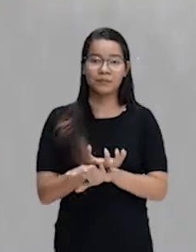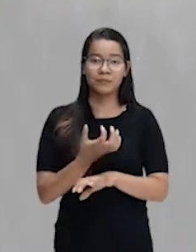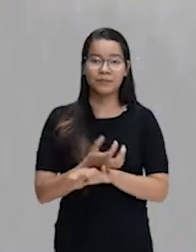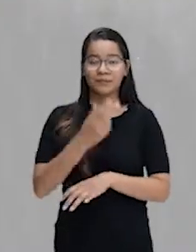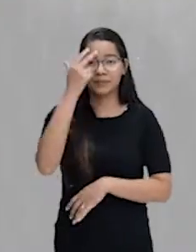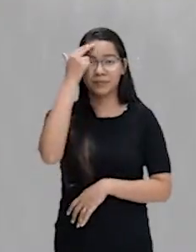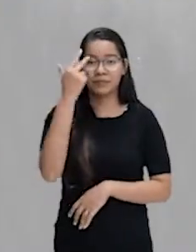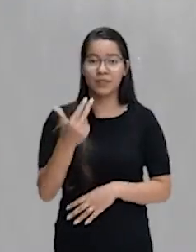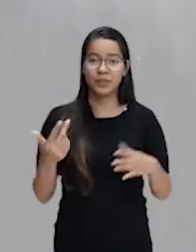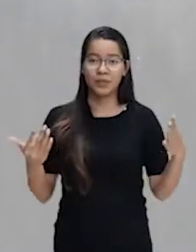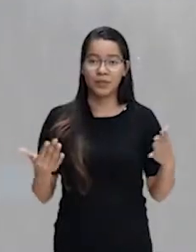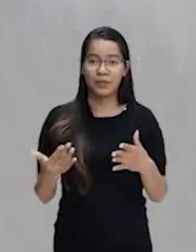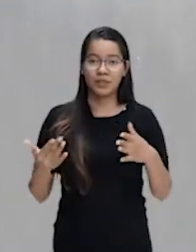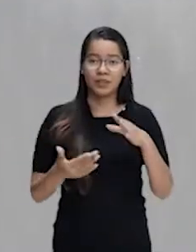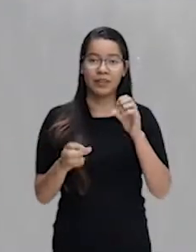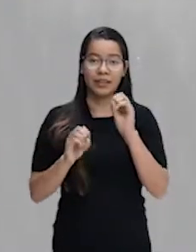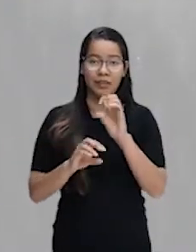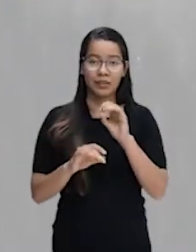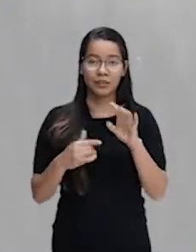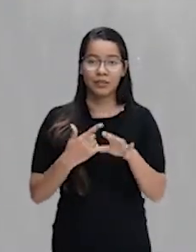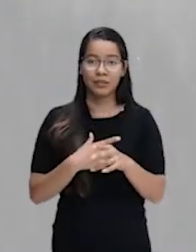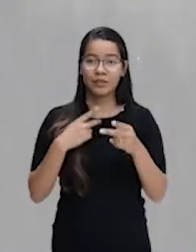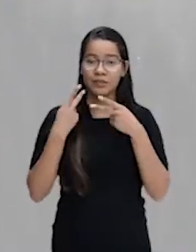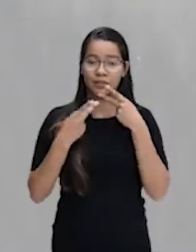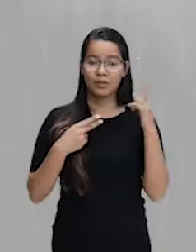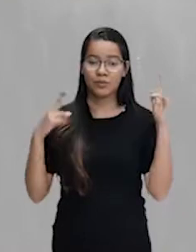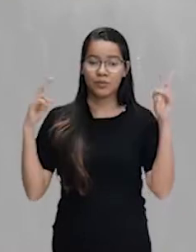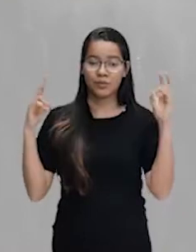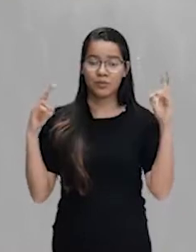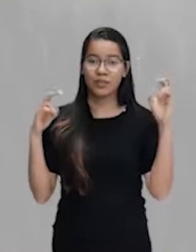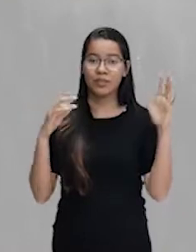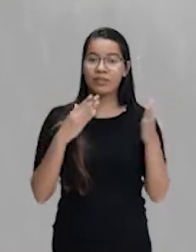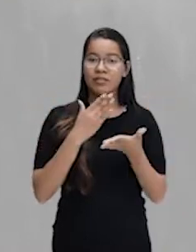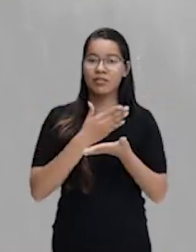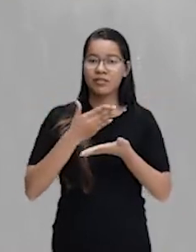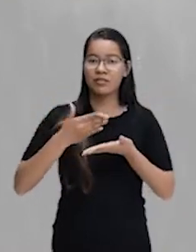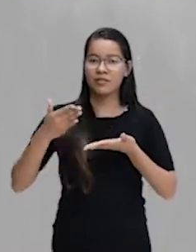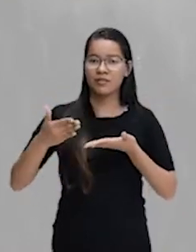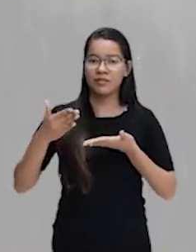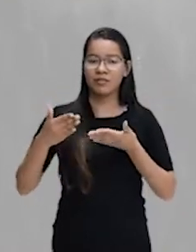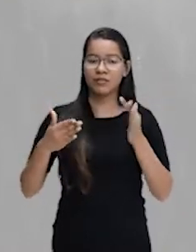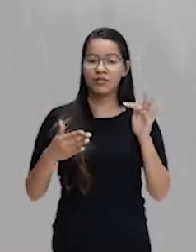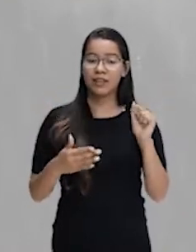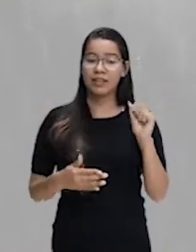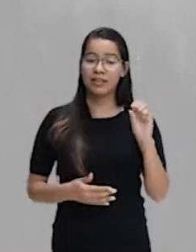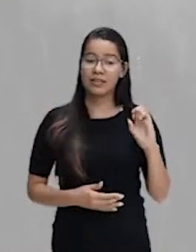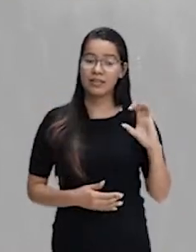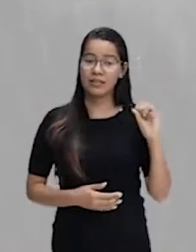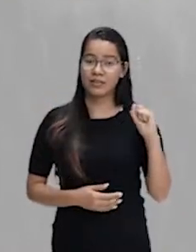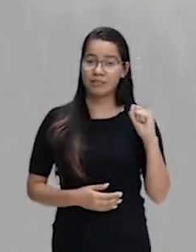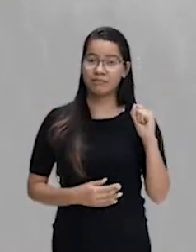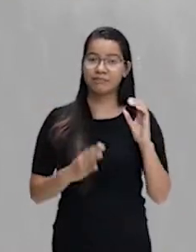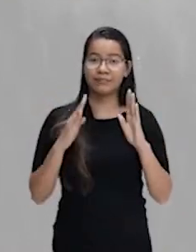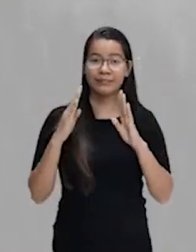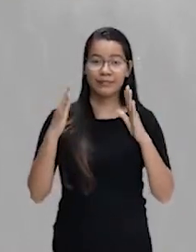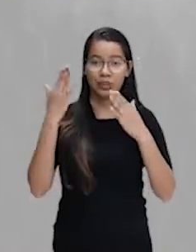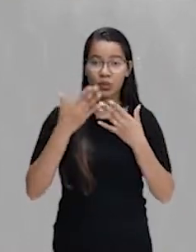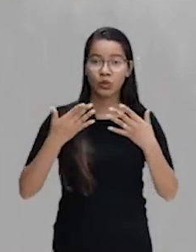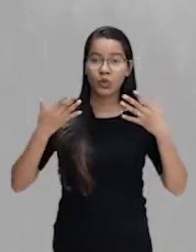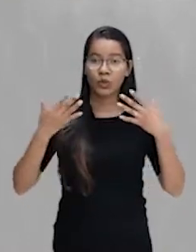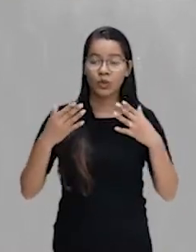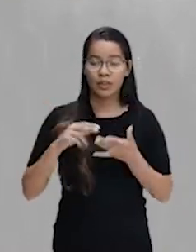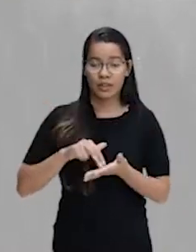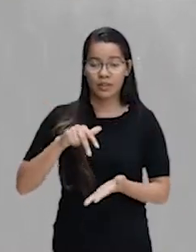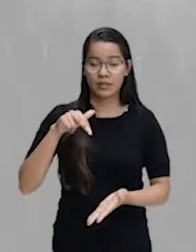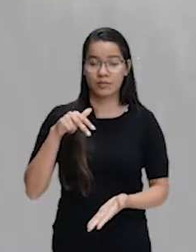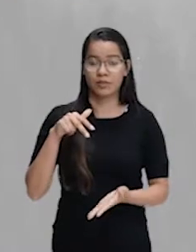Nossa aula de hoje, nós iremos discutir as chamadas faces do renascimento urbano.